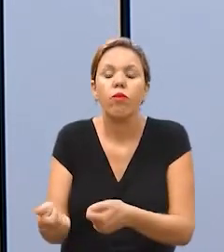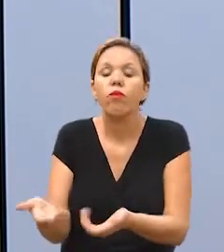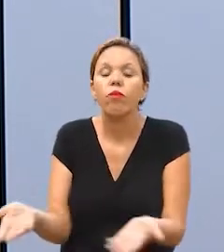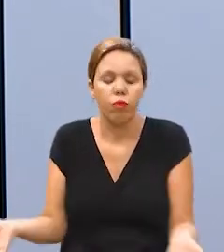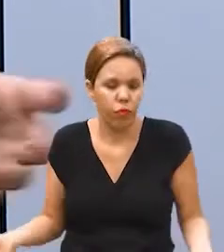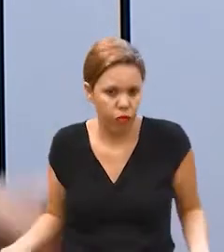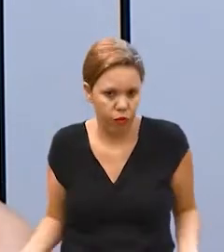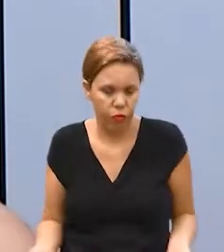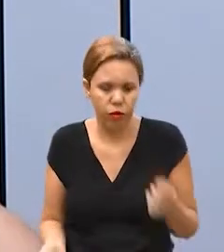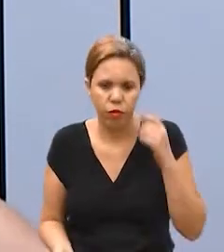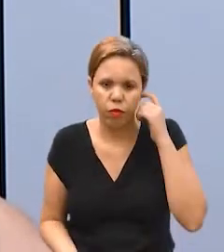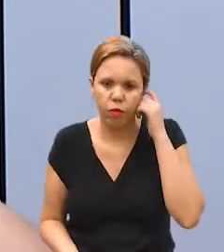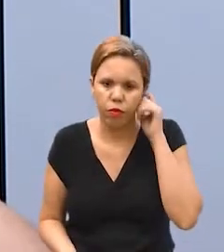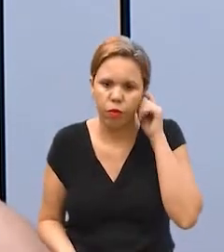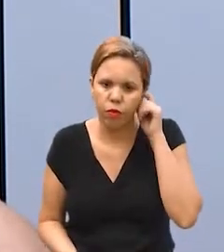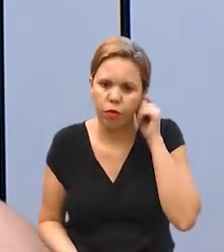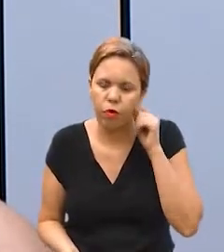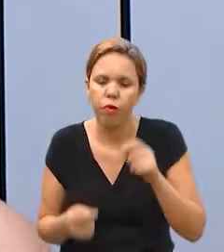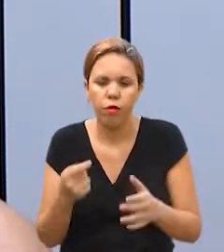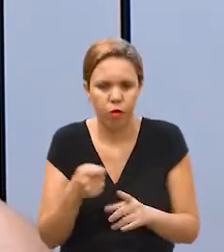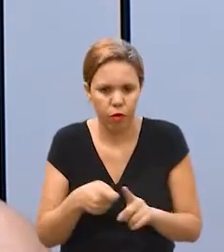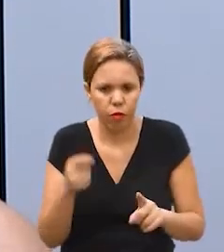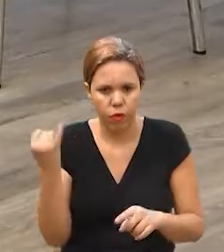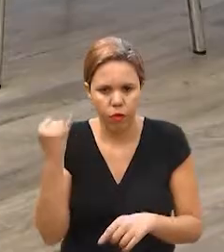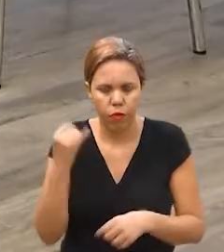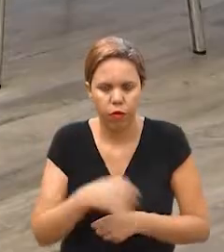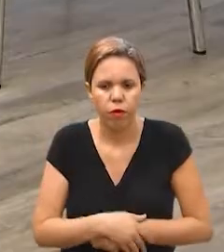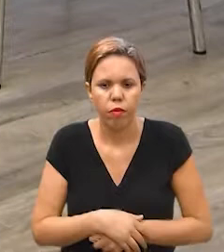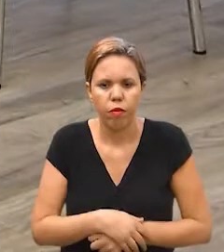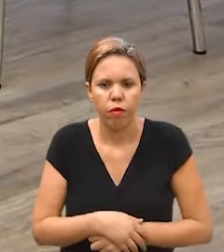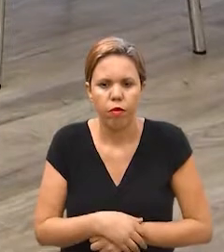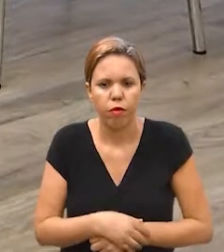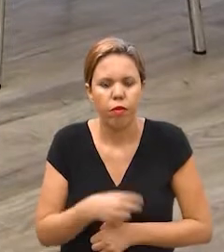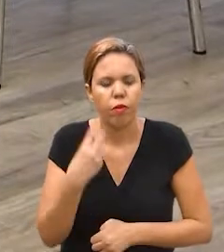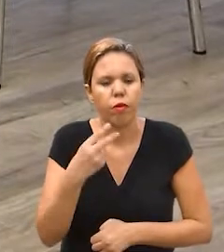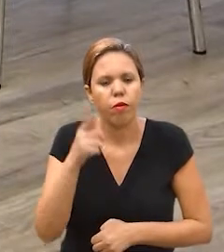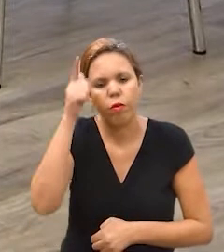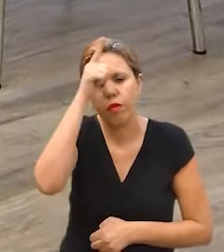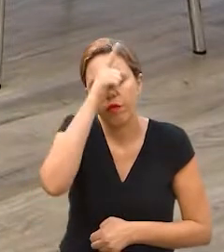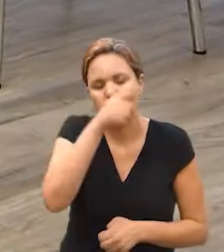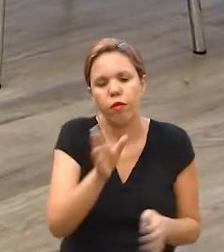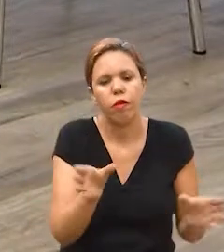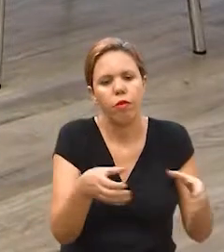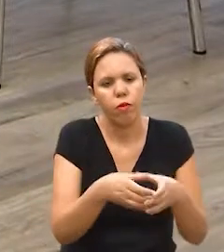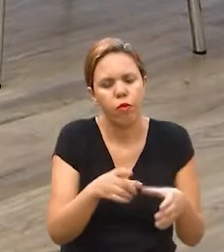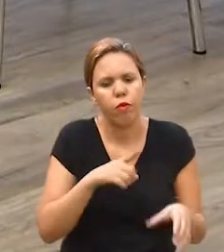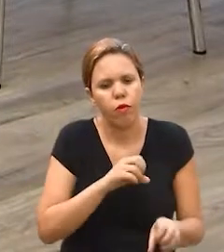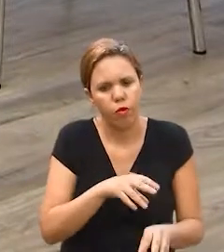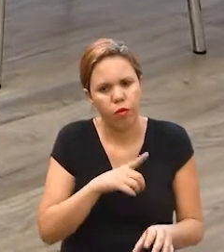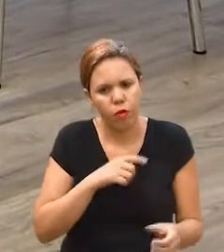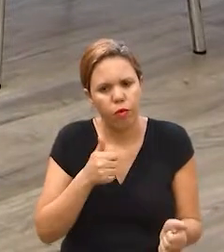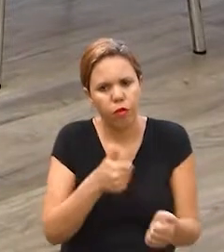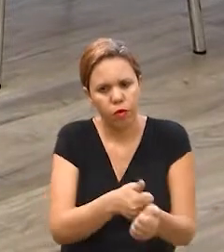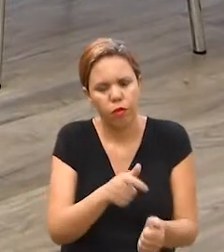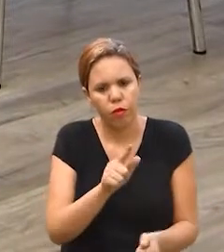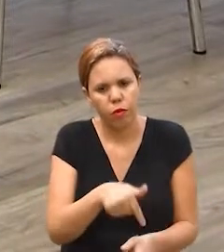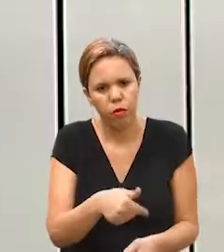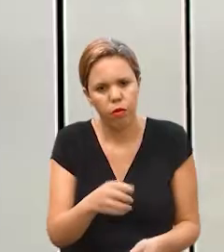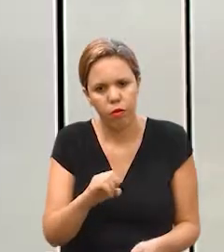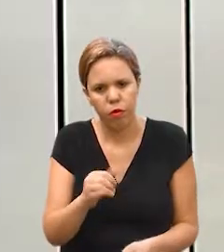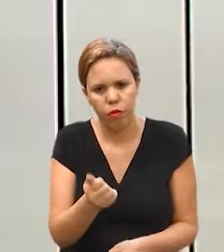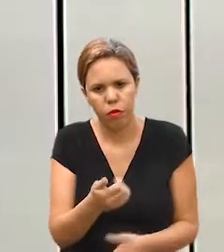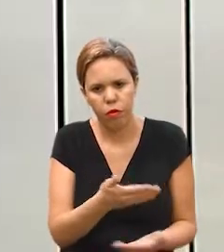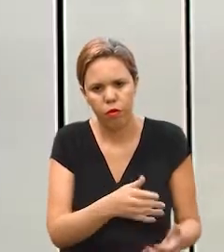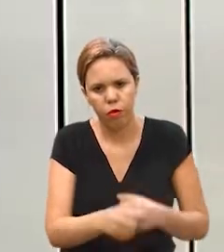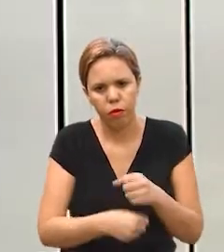oferecidos? Né? Essa é uma política bem importante. E, vereador, a Comissão de Educação tem acompanhado de perto a situação do EJA,